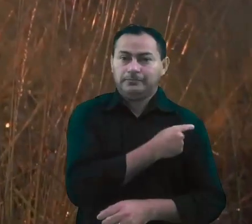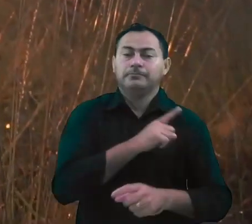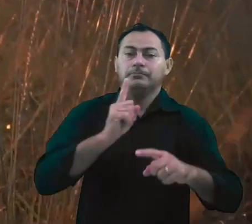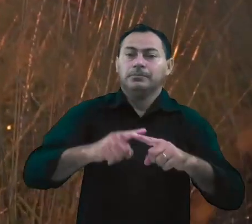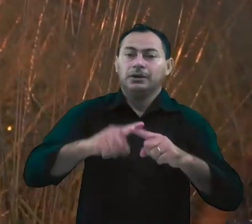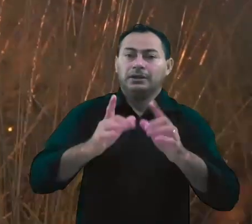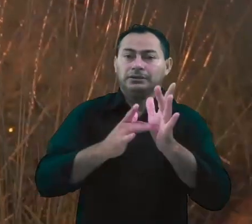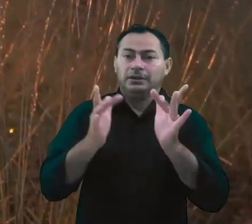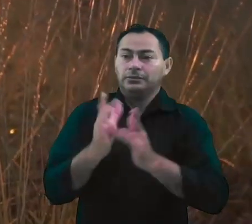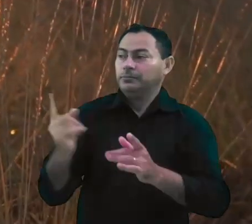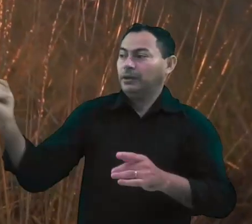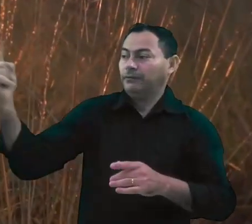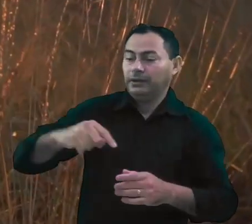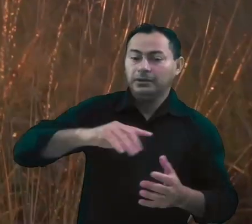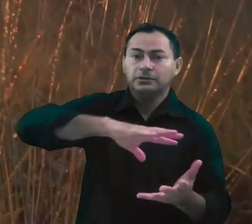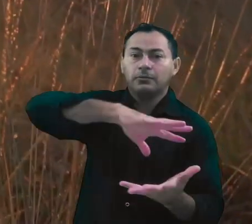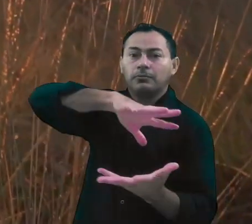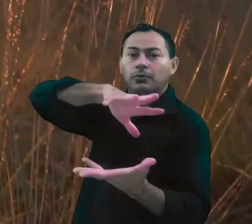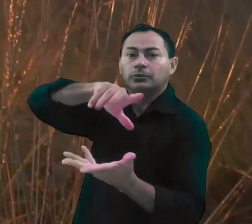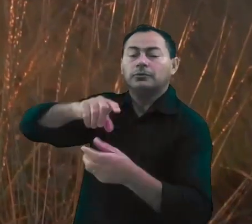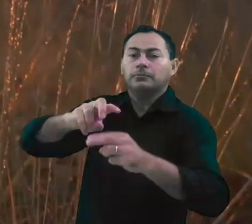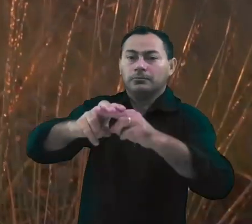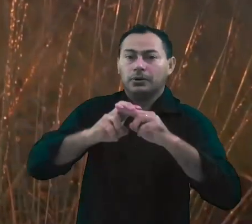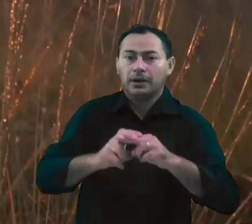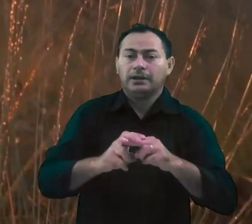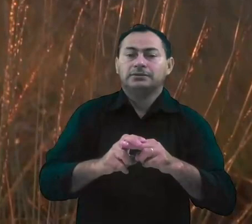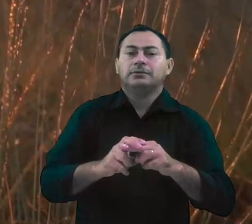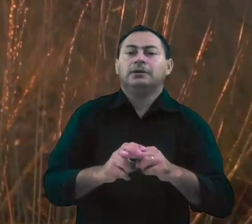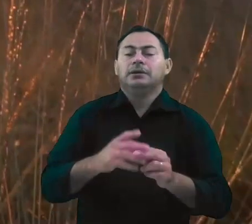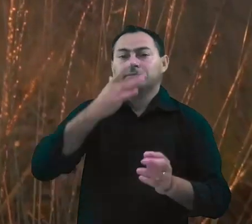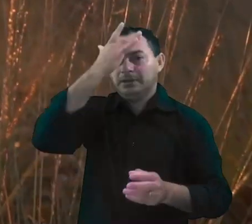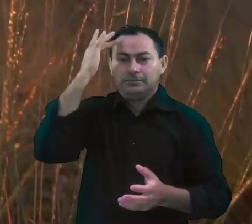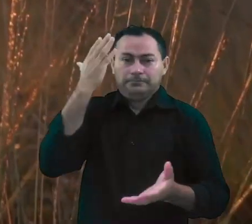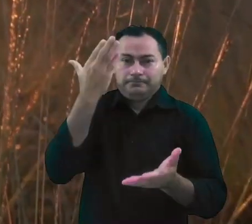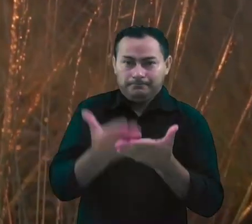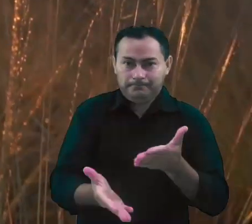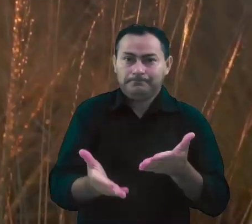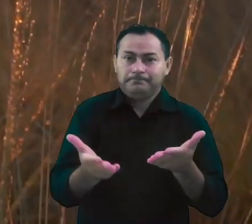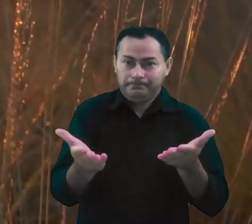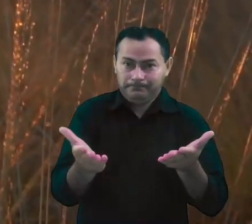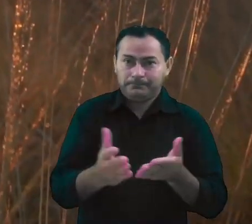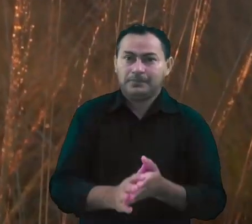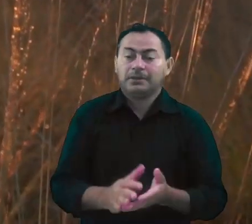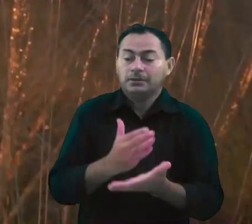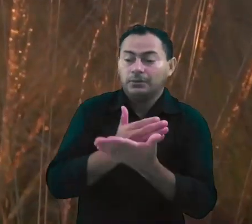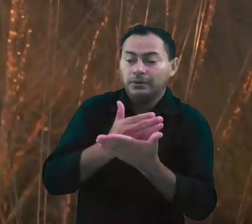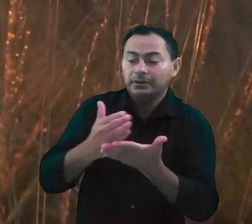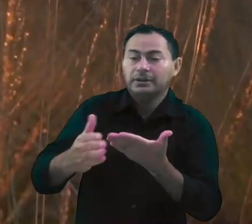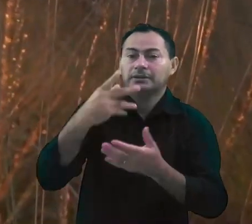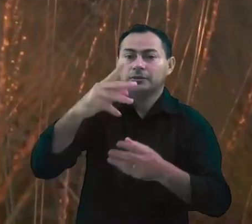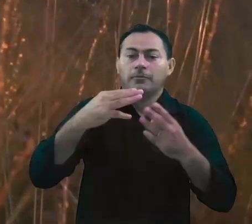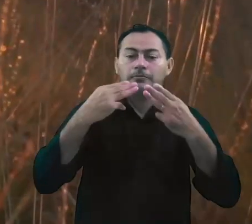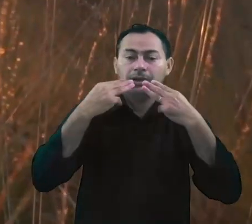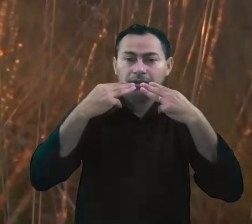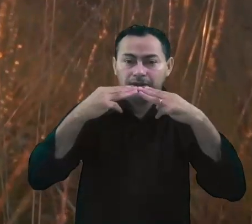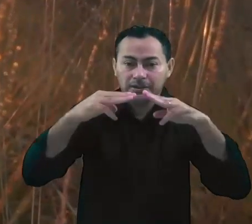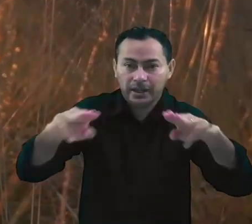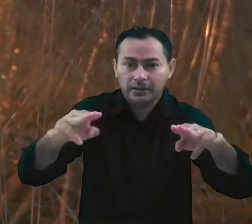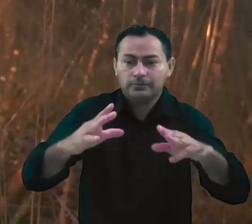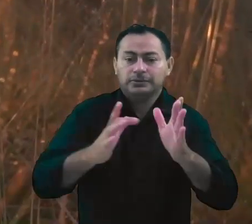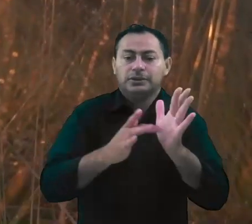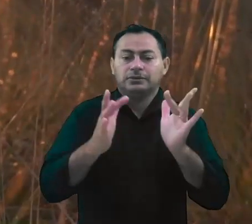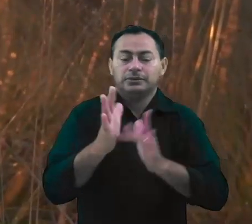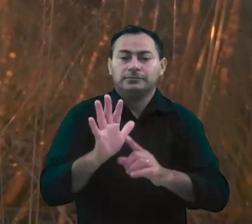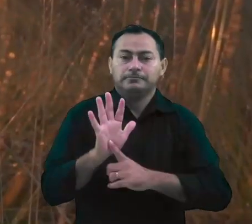nós, porque Jesus veio para este mundo por causa dos perdidos. E no início do seu ministério,